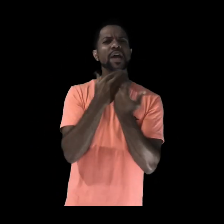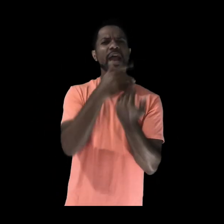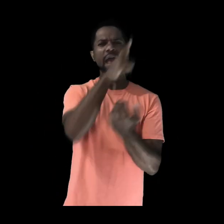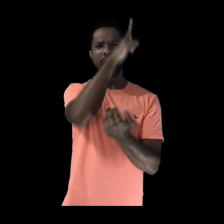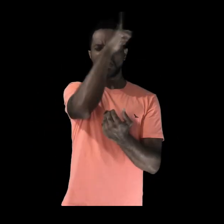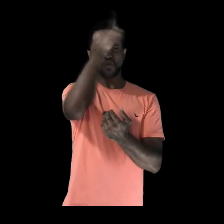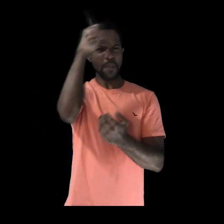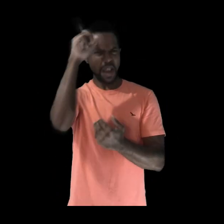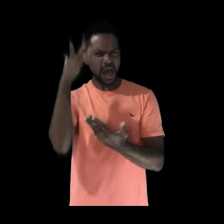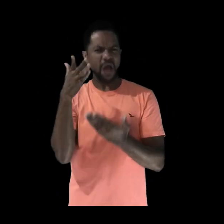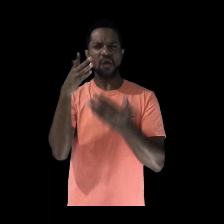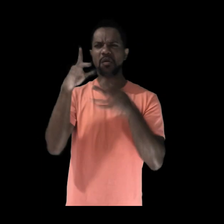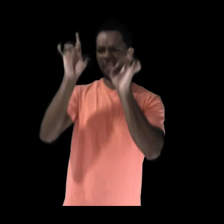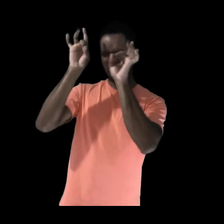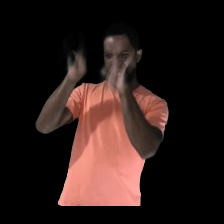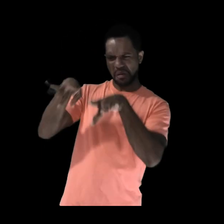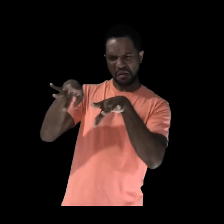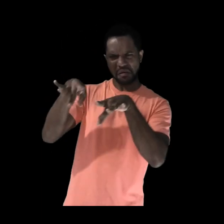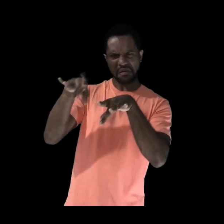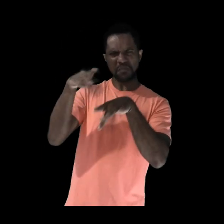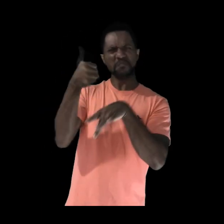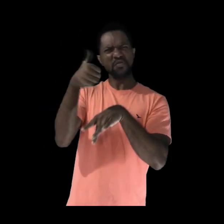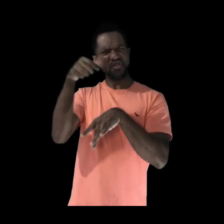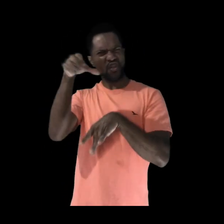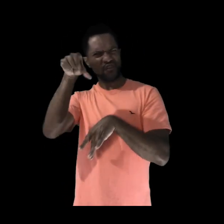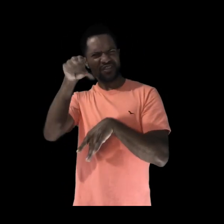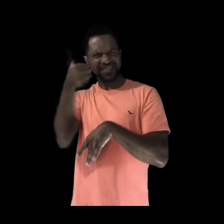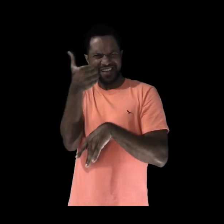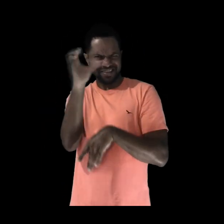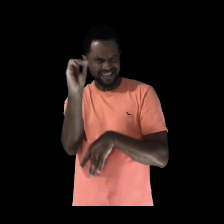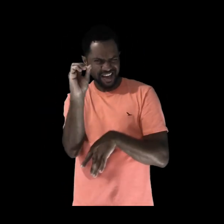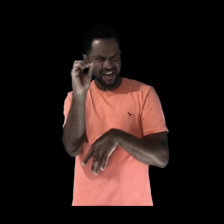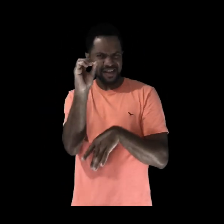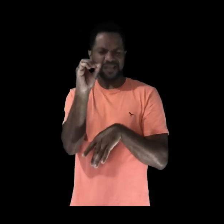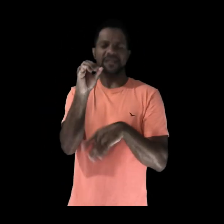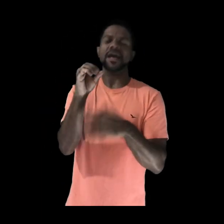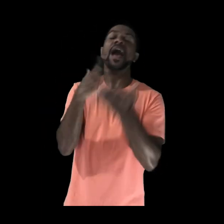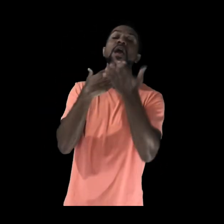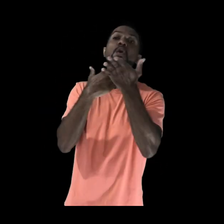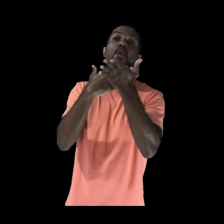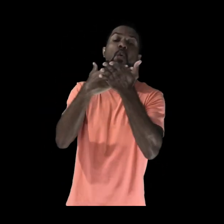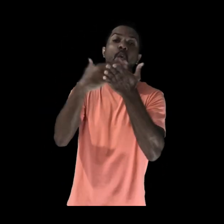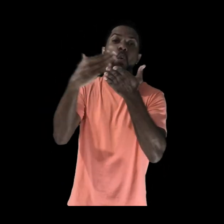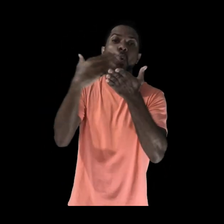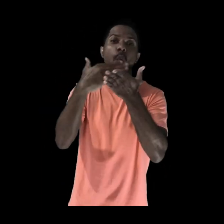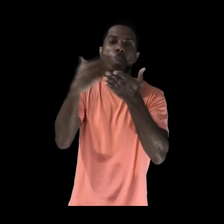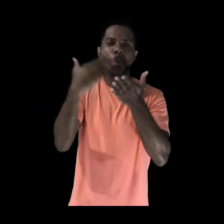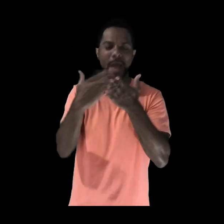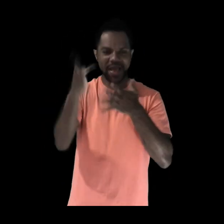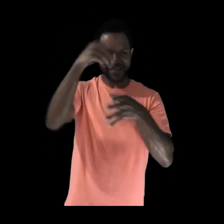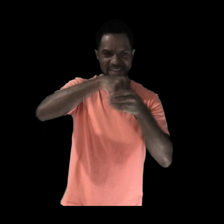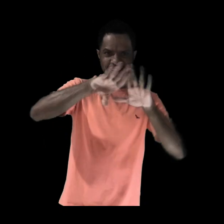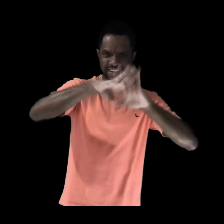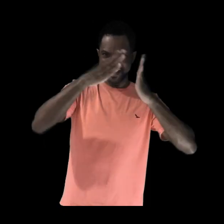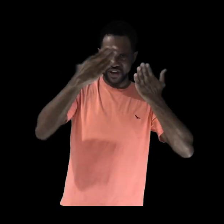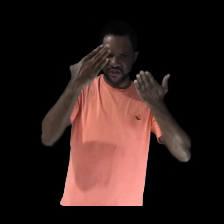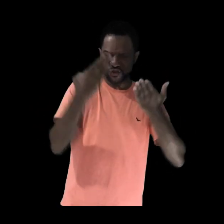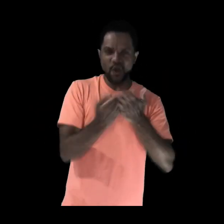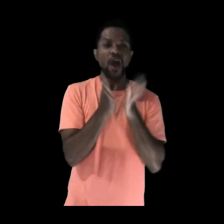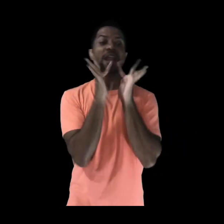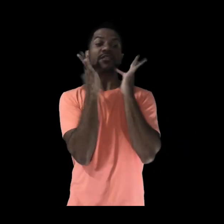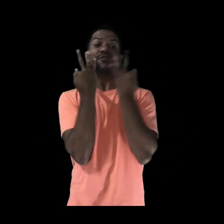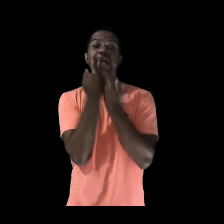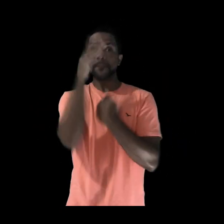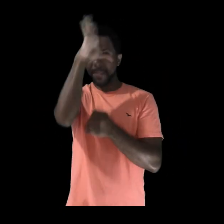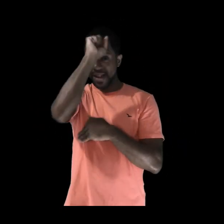como um recurso de comunicação. Tendo em vista que isso começa a acontecer, a Libras ela precisa ser repassada para os pais e